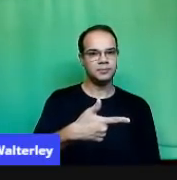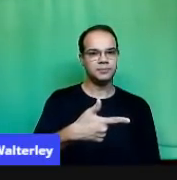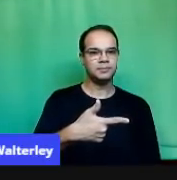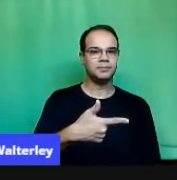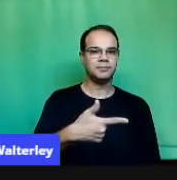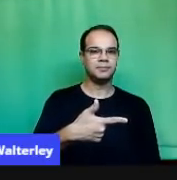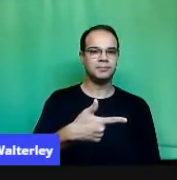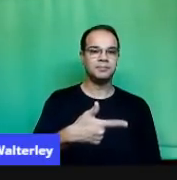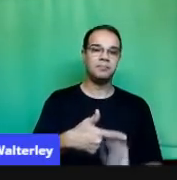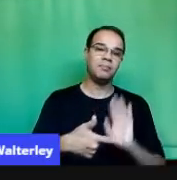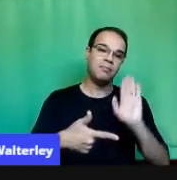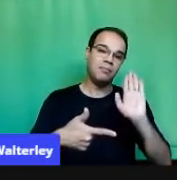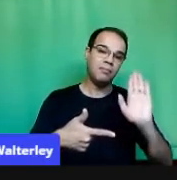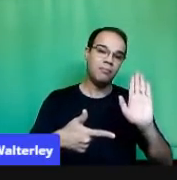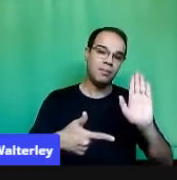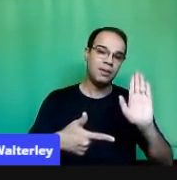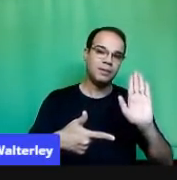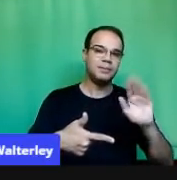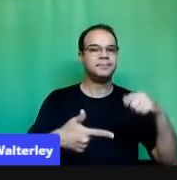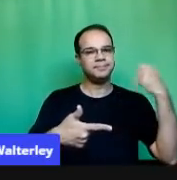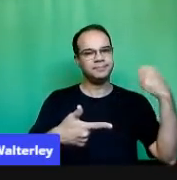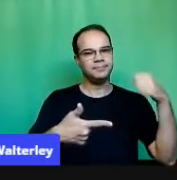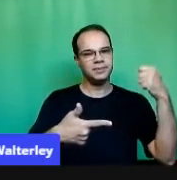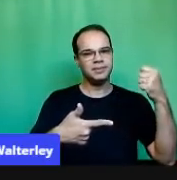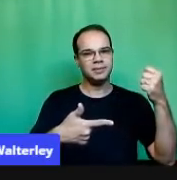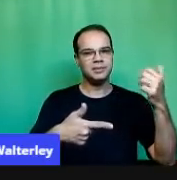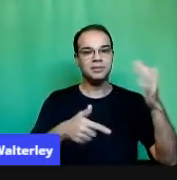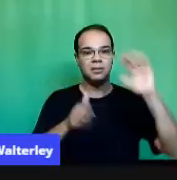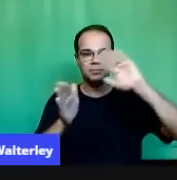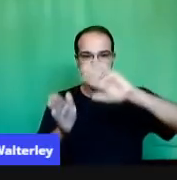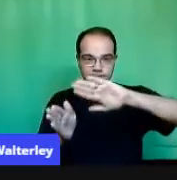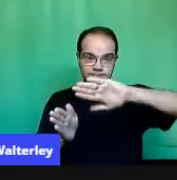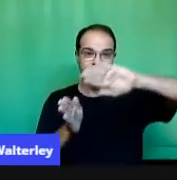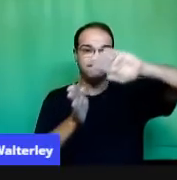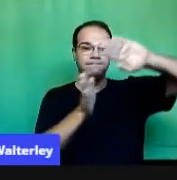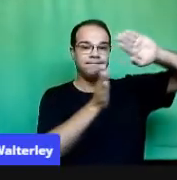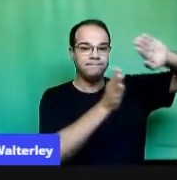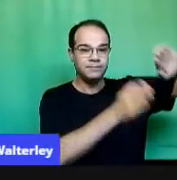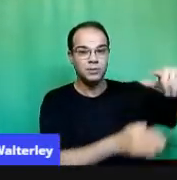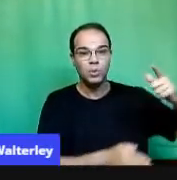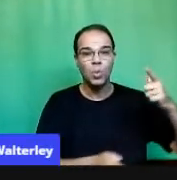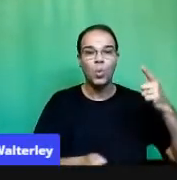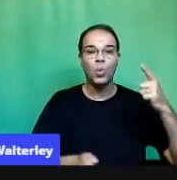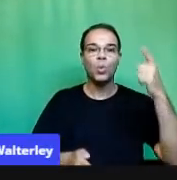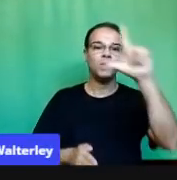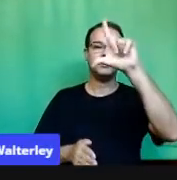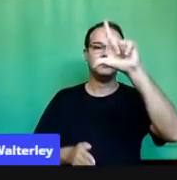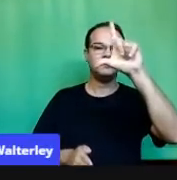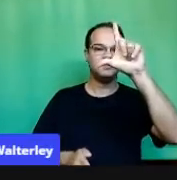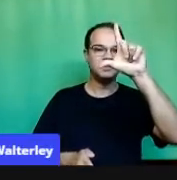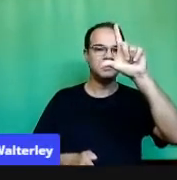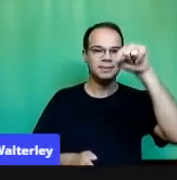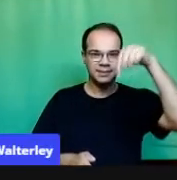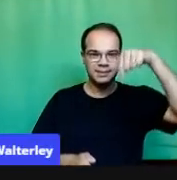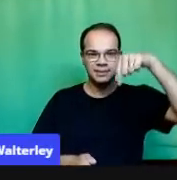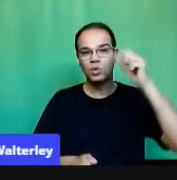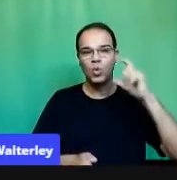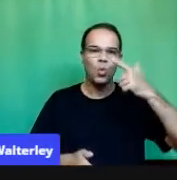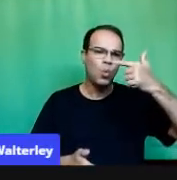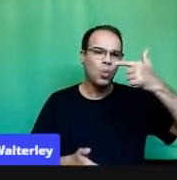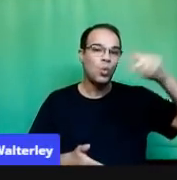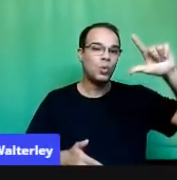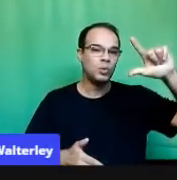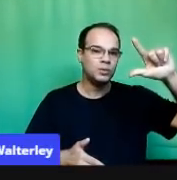tema que nós teríamos que entrar para romper esse pensamento. Entretanto, nós precisamos seguir essa linha de